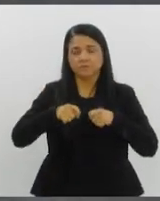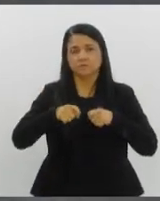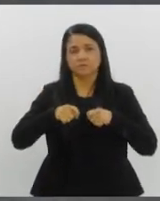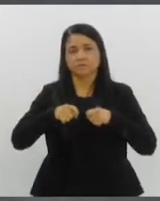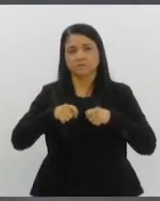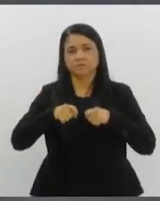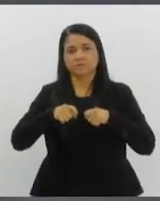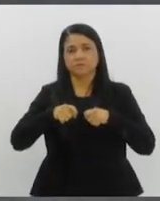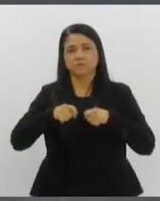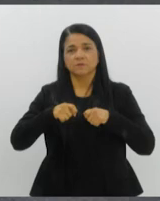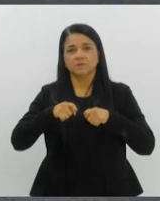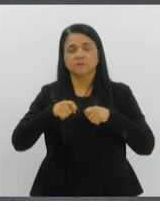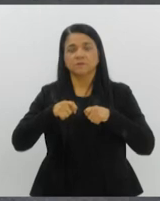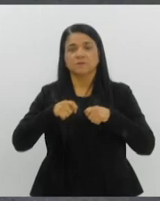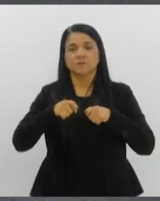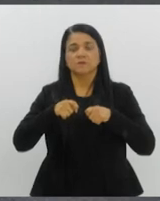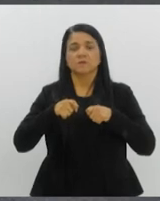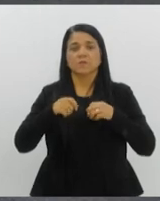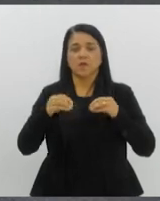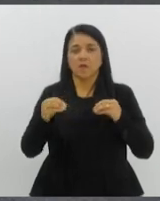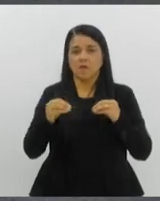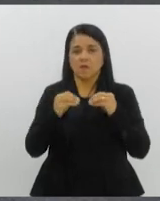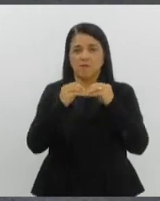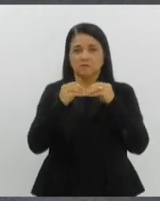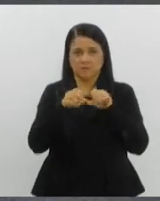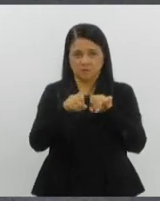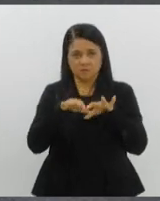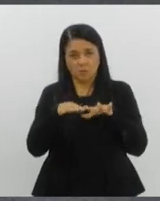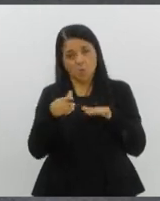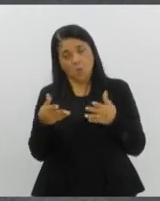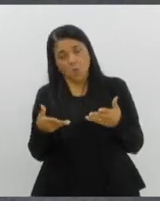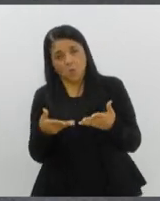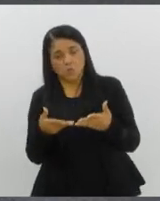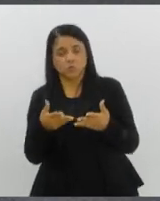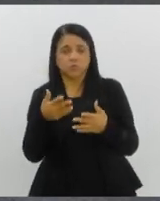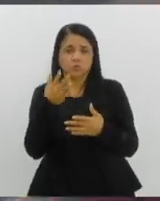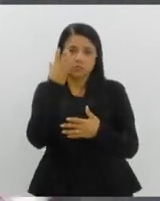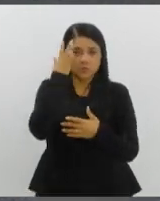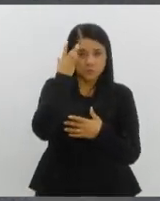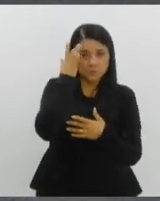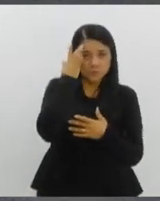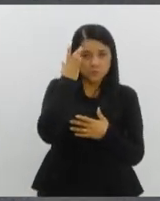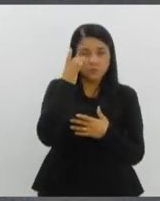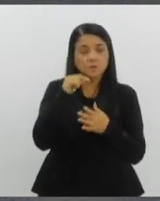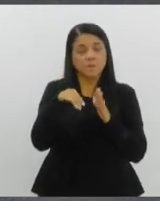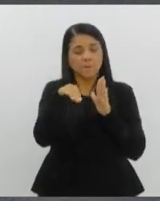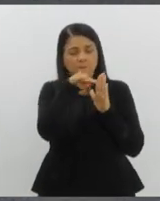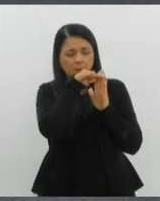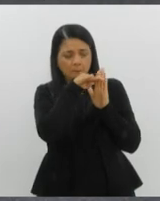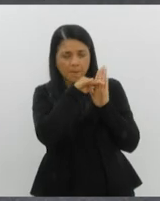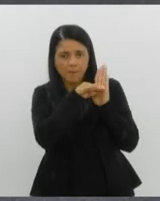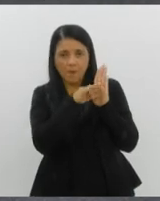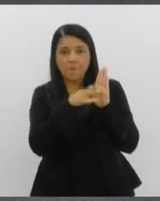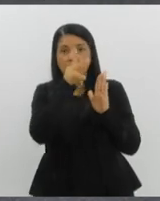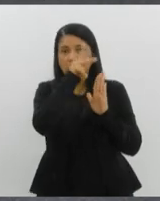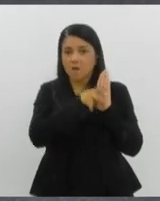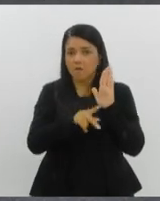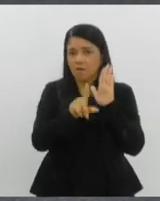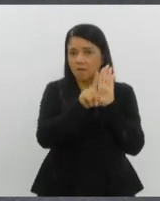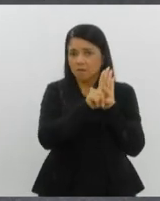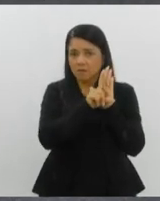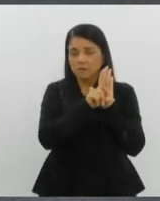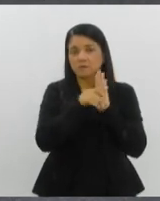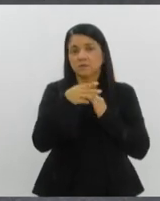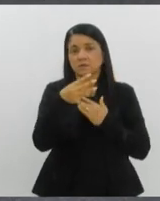pudesse convocar uma extraordinária, ou para hoje, ou para amanhã, para colocar em pauta o projeto de lei